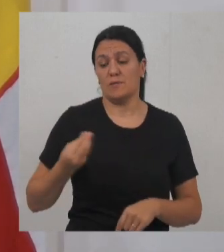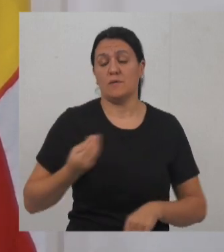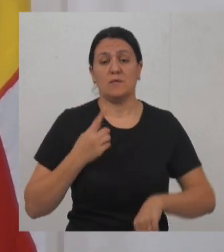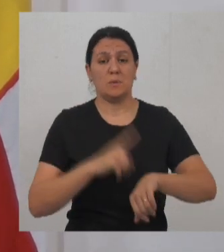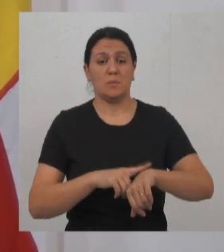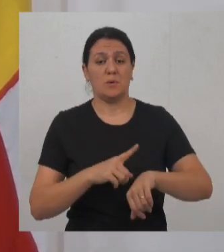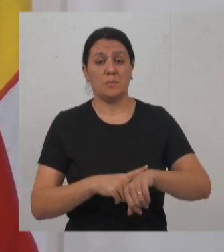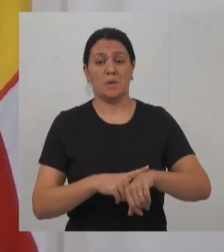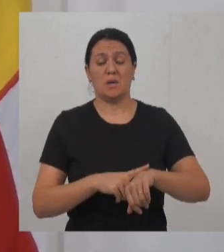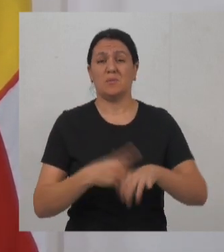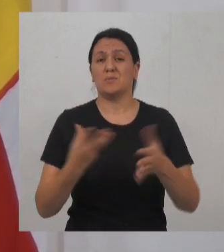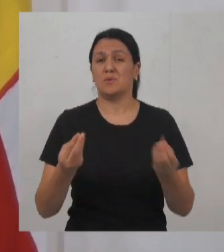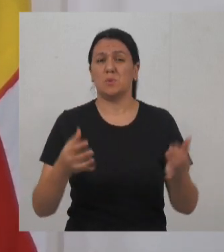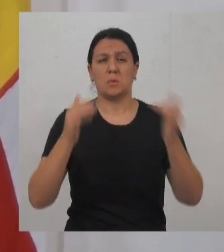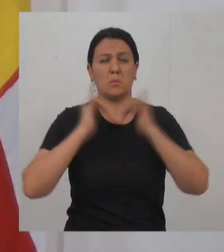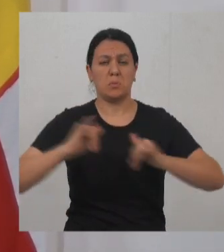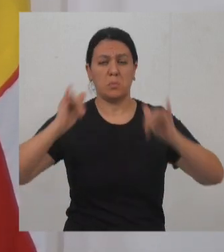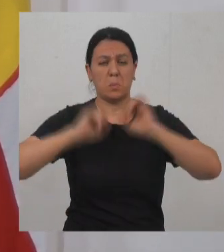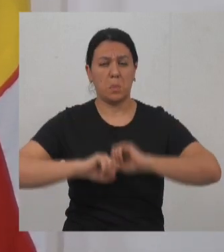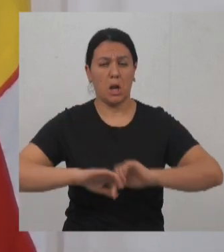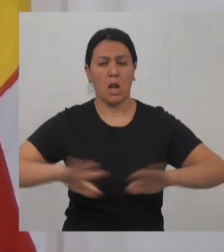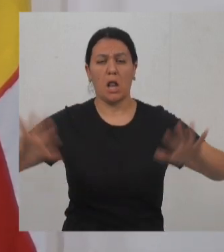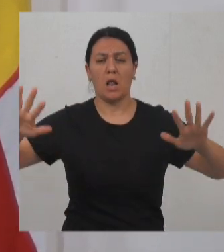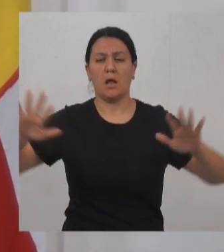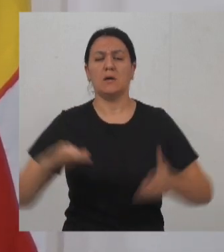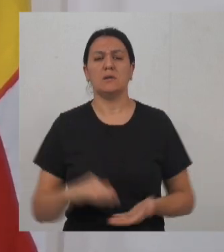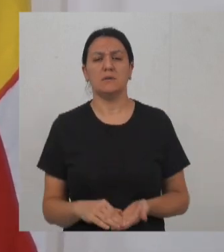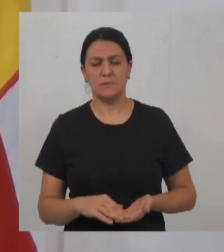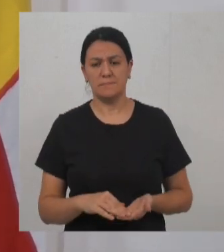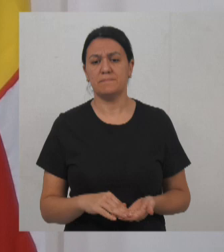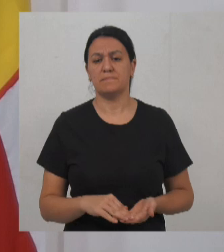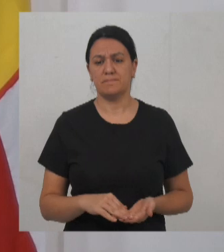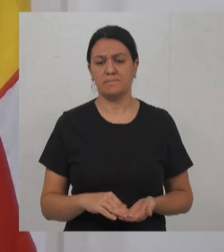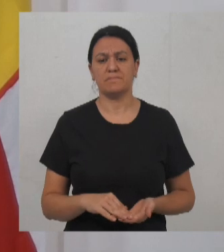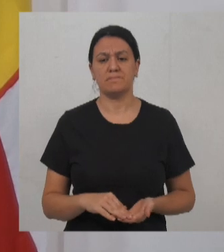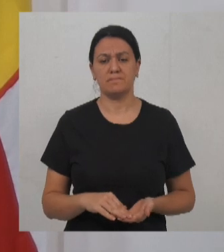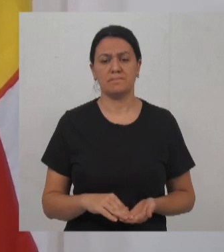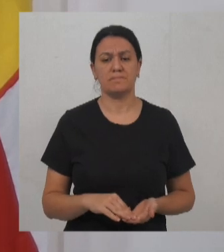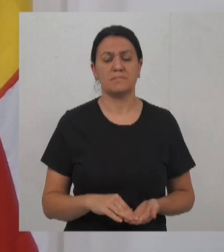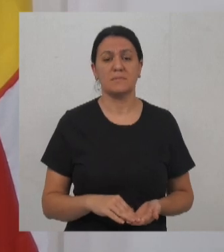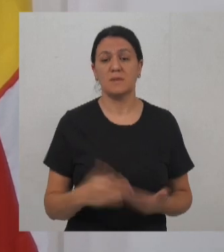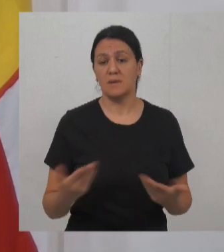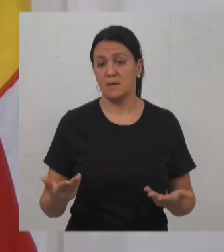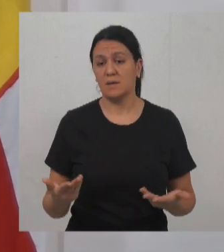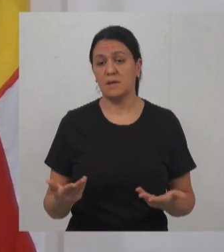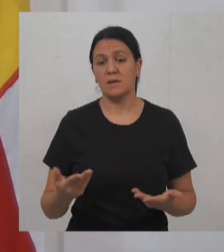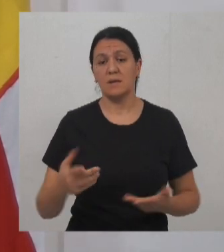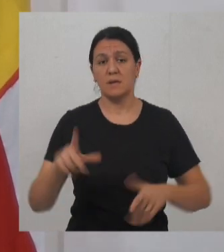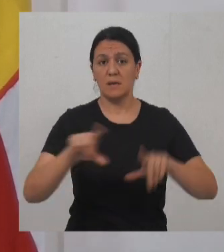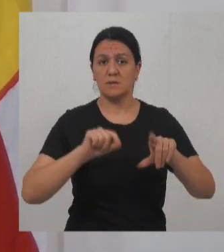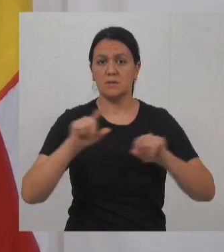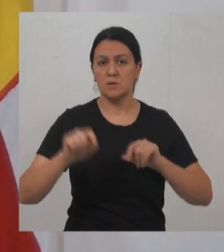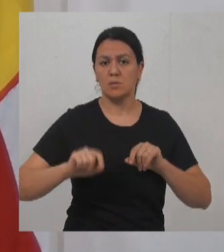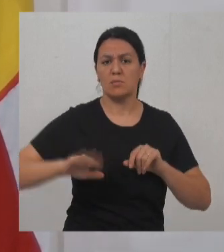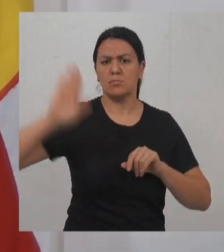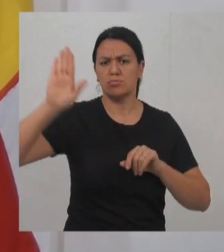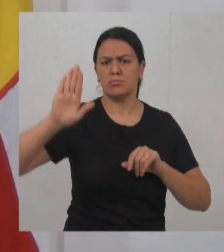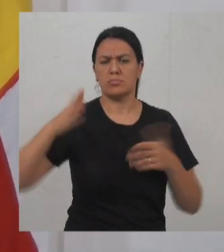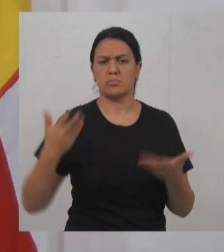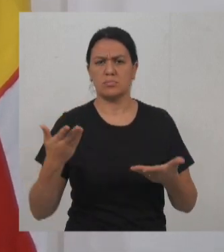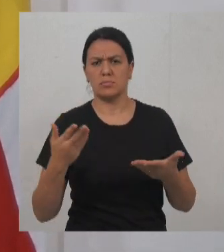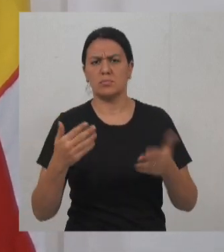muita polarização, uma belicosidade até, e as eleições com as novas ferramentas